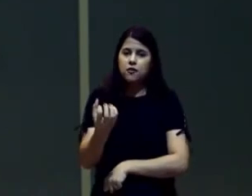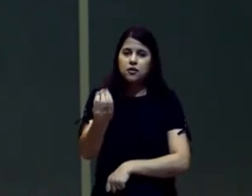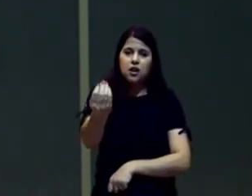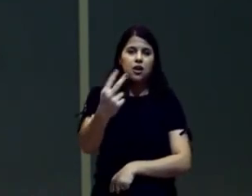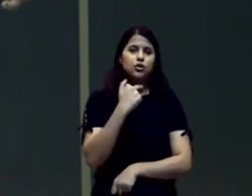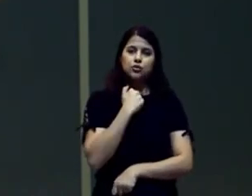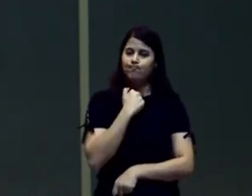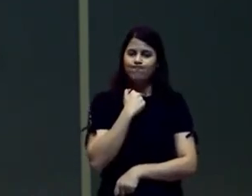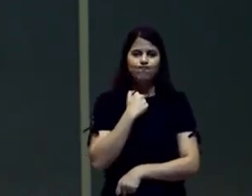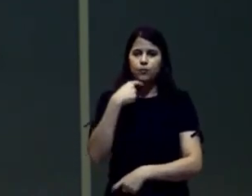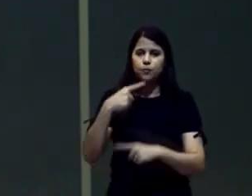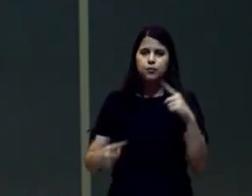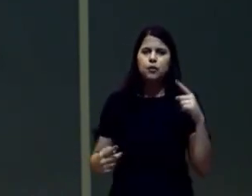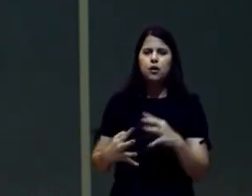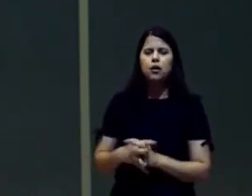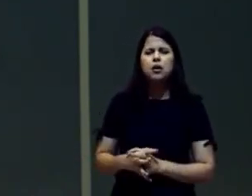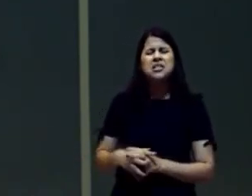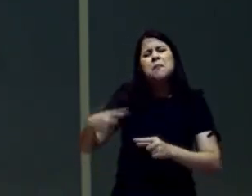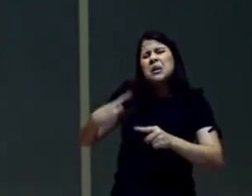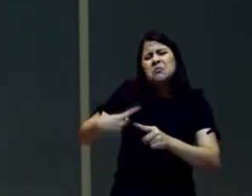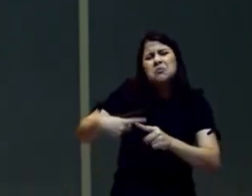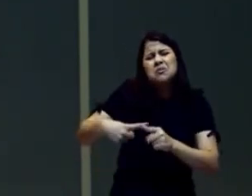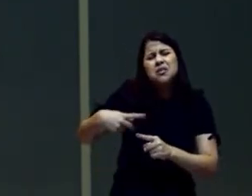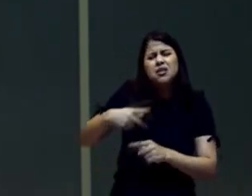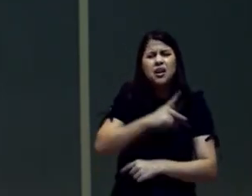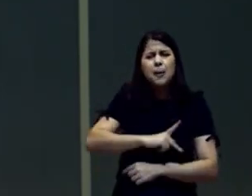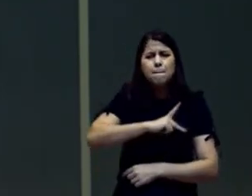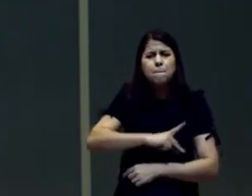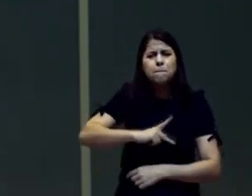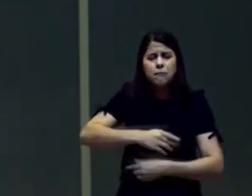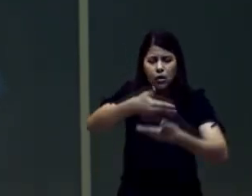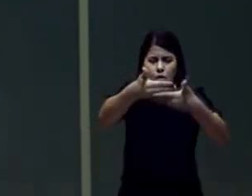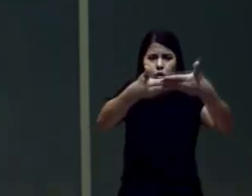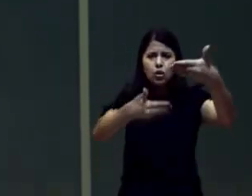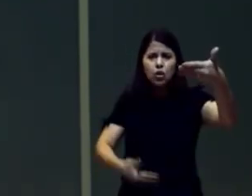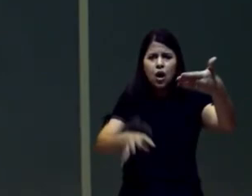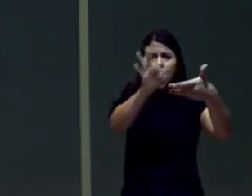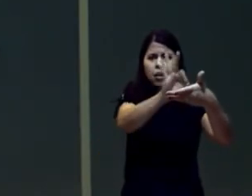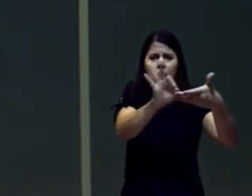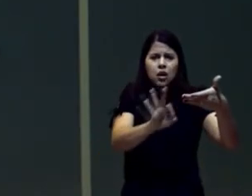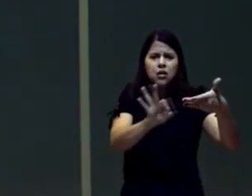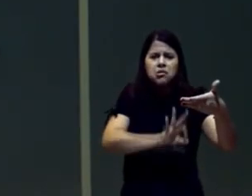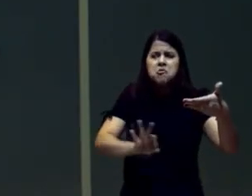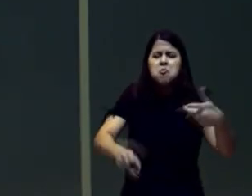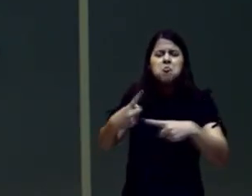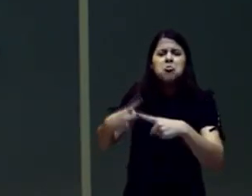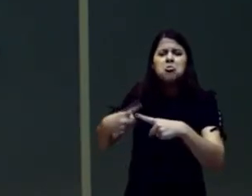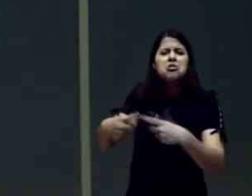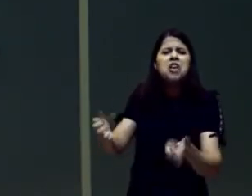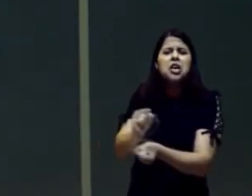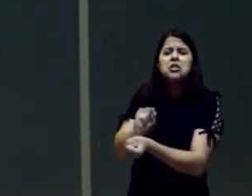Paulo preferiu escrever tudo, embora fosse se encontrar com Timóteo. Eu encontrei duas possíveis explicações. A